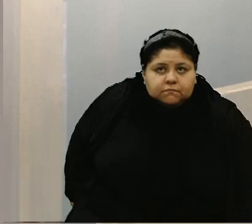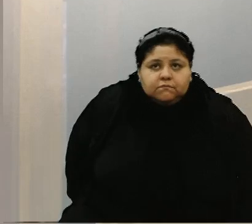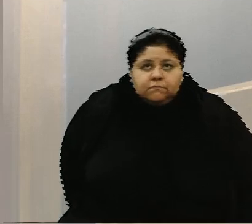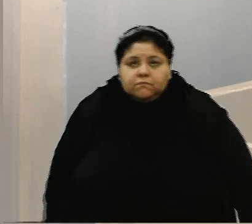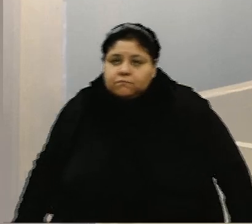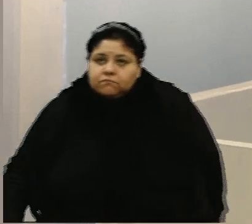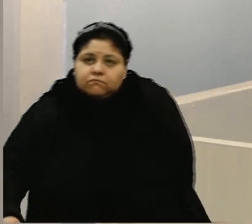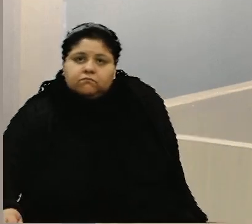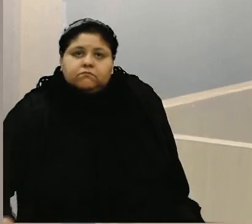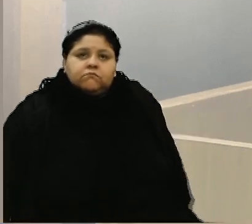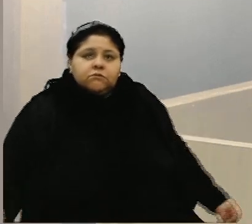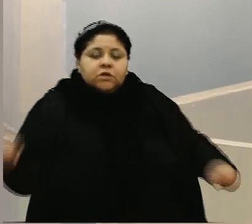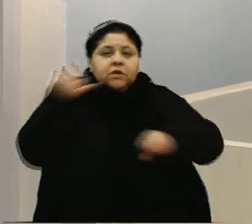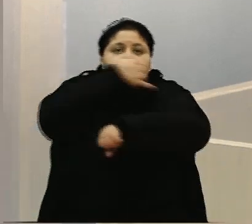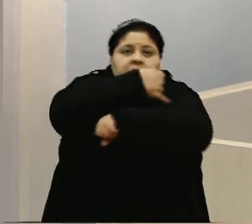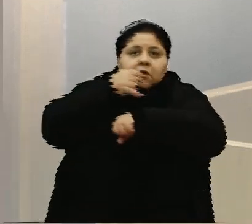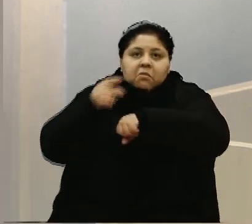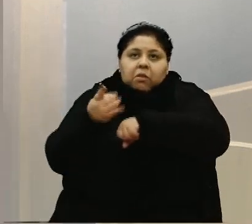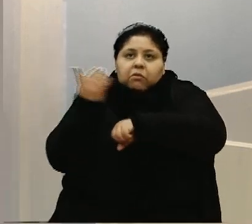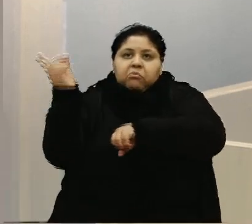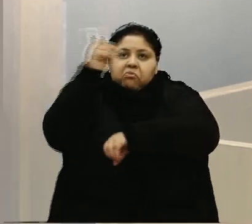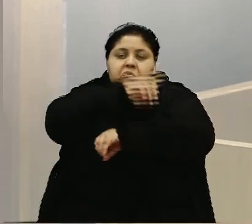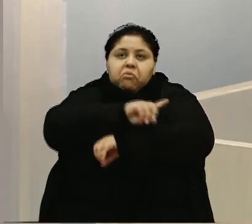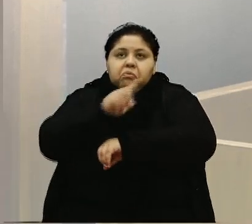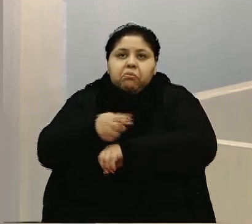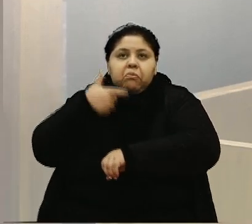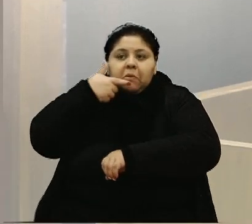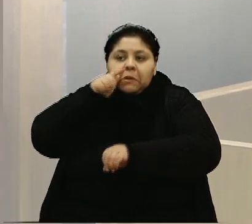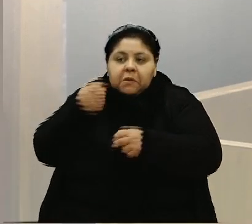perceber as marcas deixadas pela chuva,